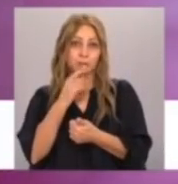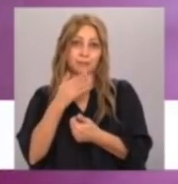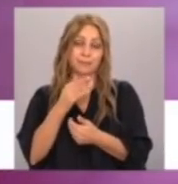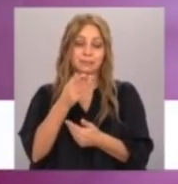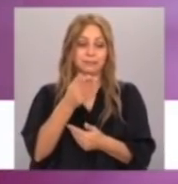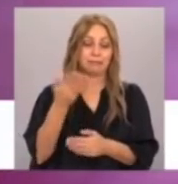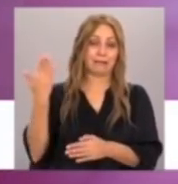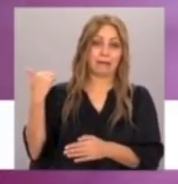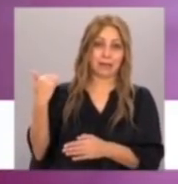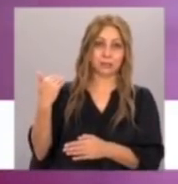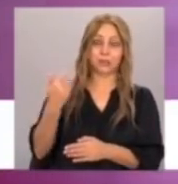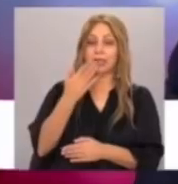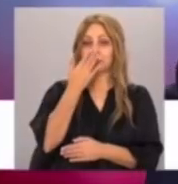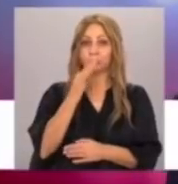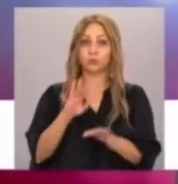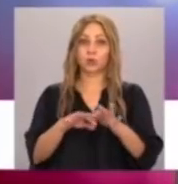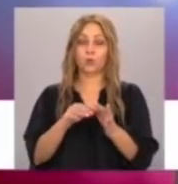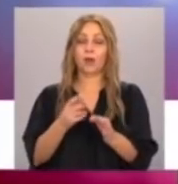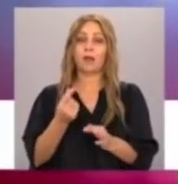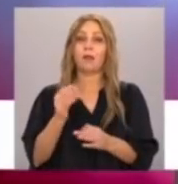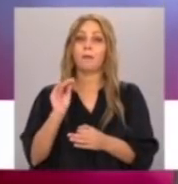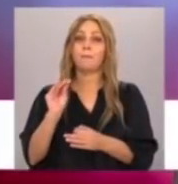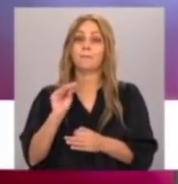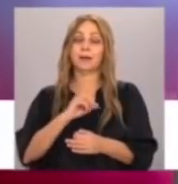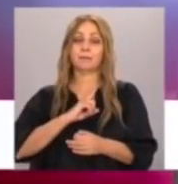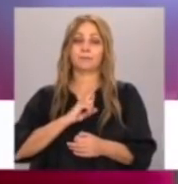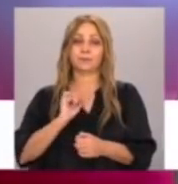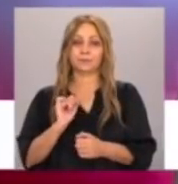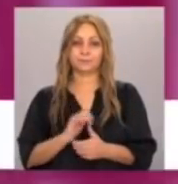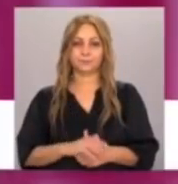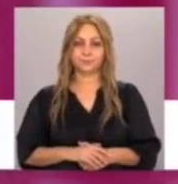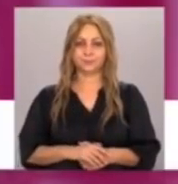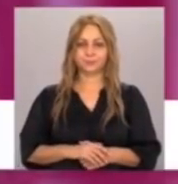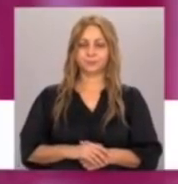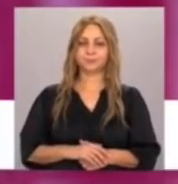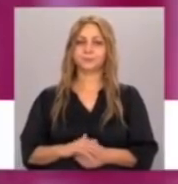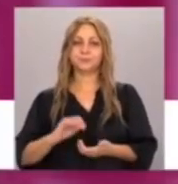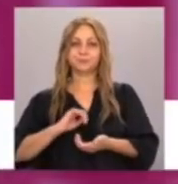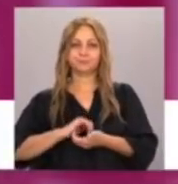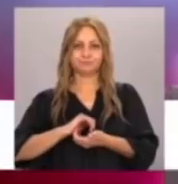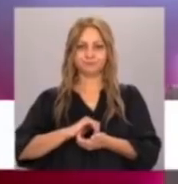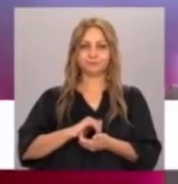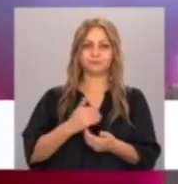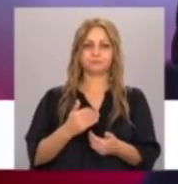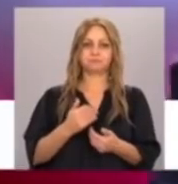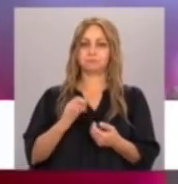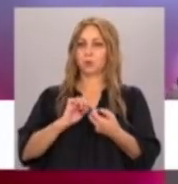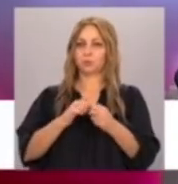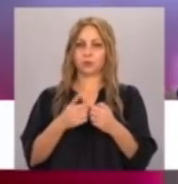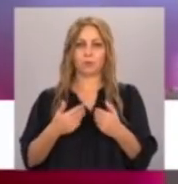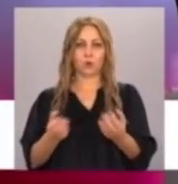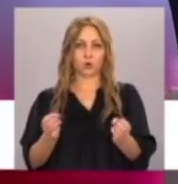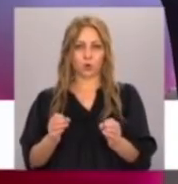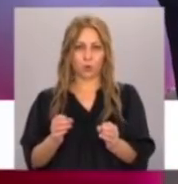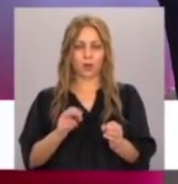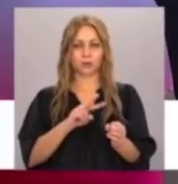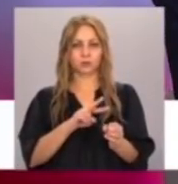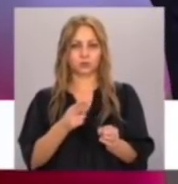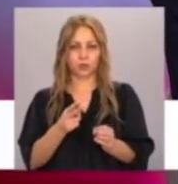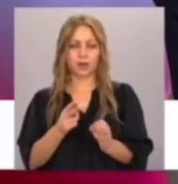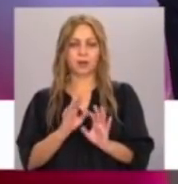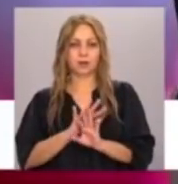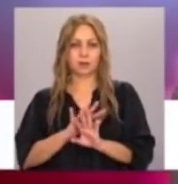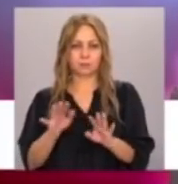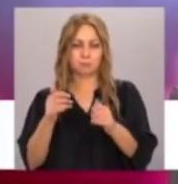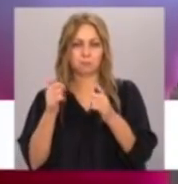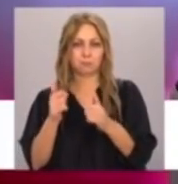preocupe estou com banho privado caixa geral depósitos eu sou a gente pode ser que neste momento não oferece problema foi capitalizada Não faz problema